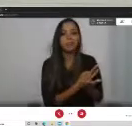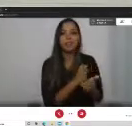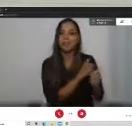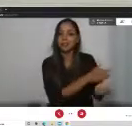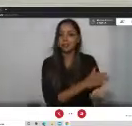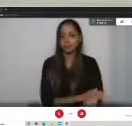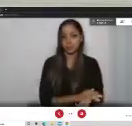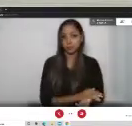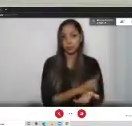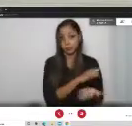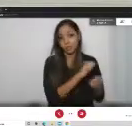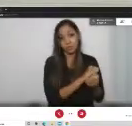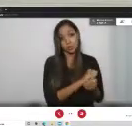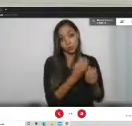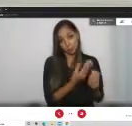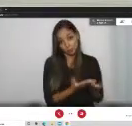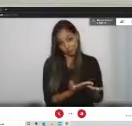aqui minha.